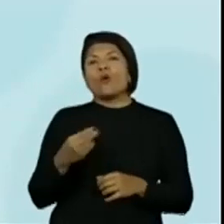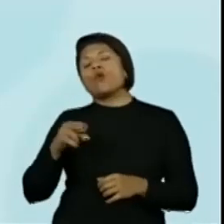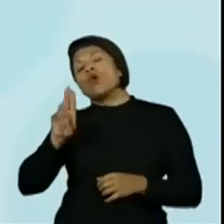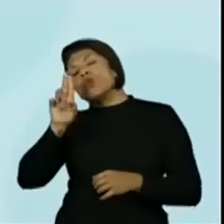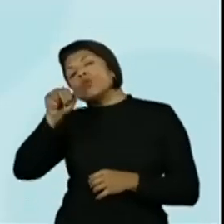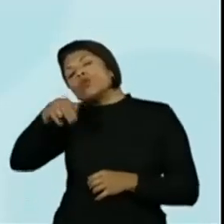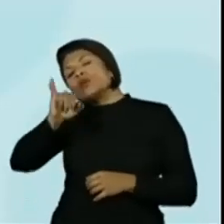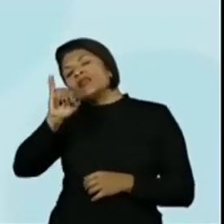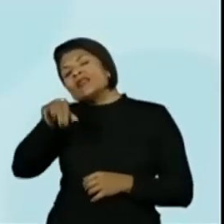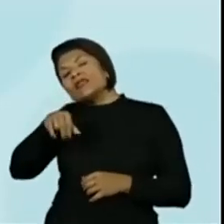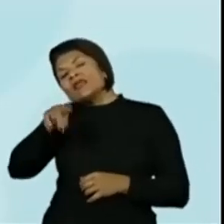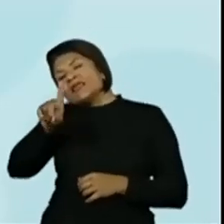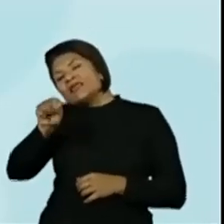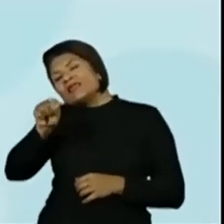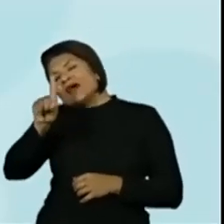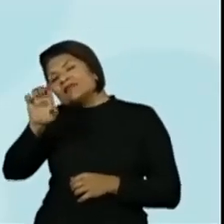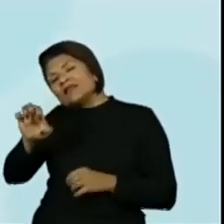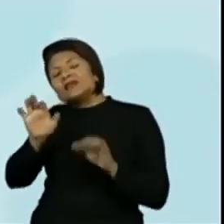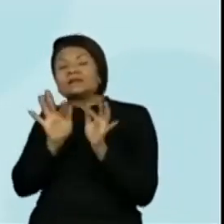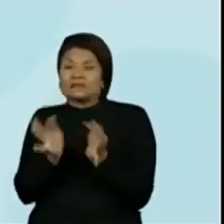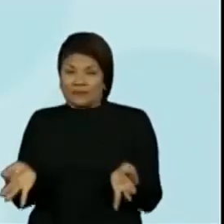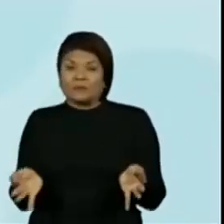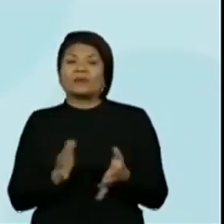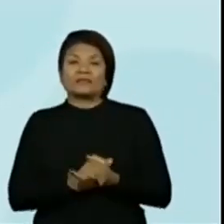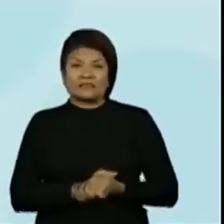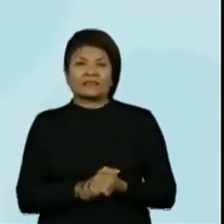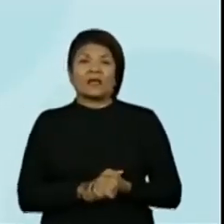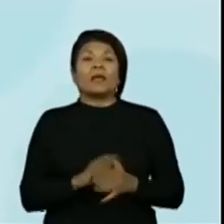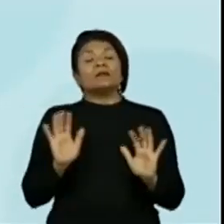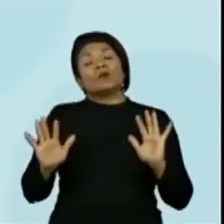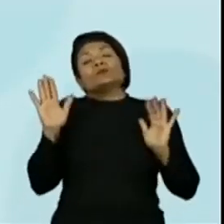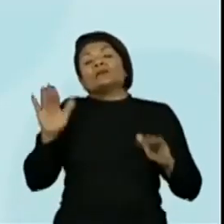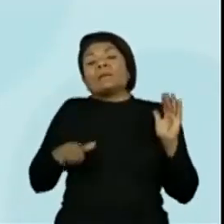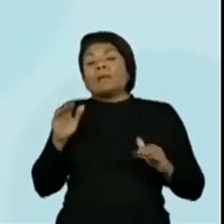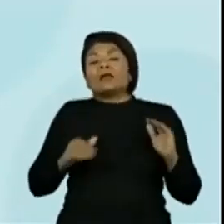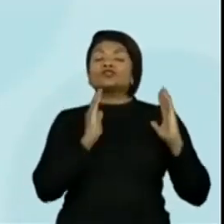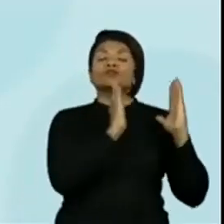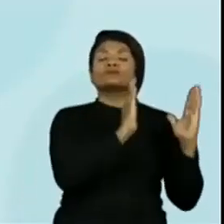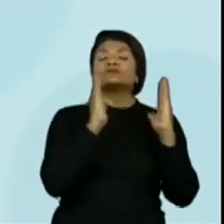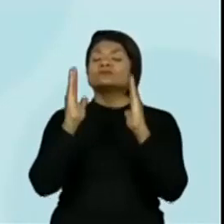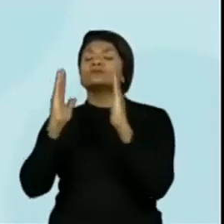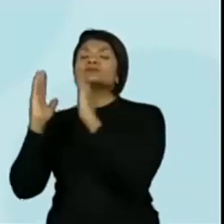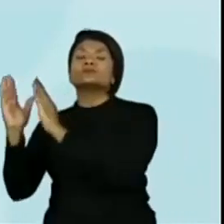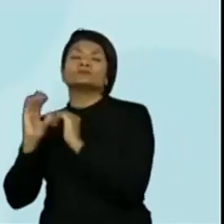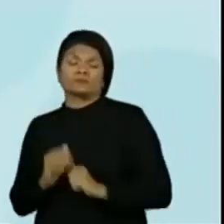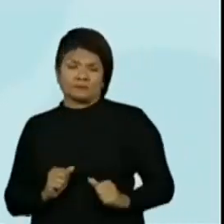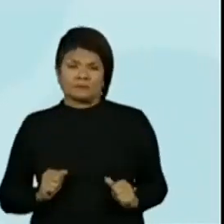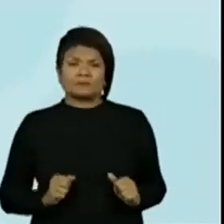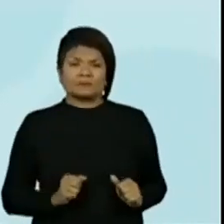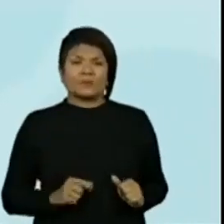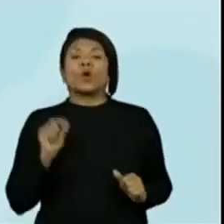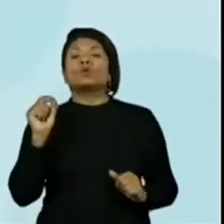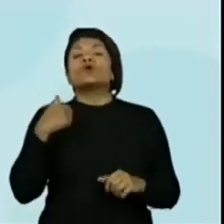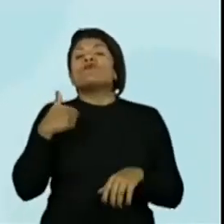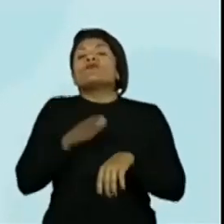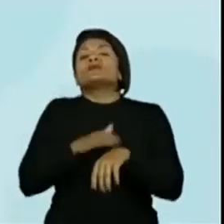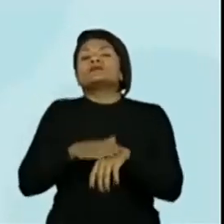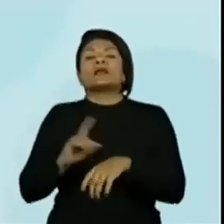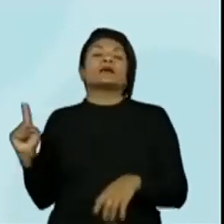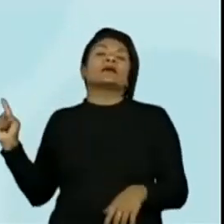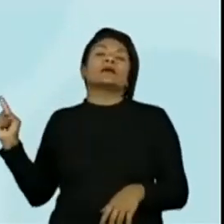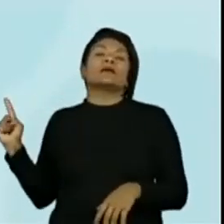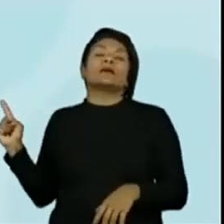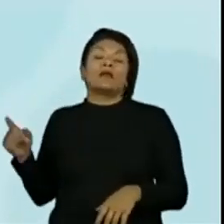A indicação da classe onde o meu numeral está. O que eu faço aqui? Bom, não